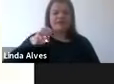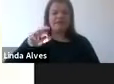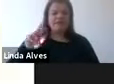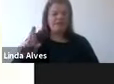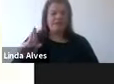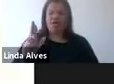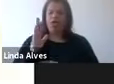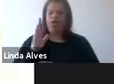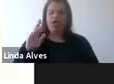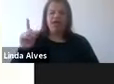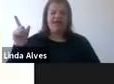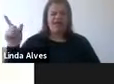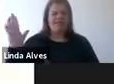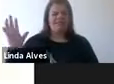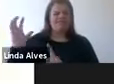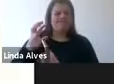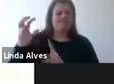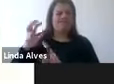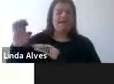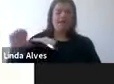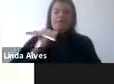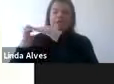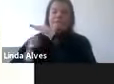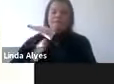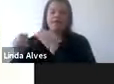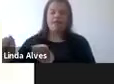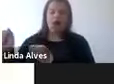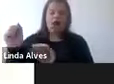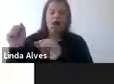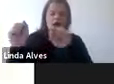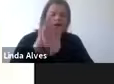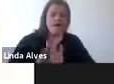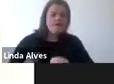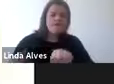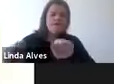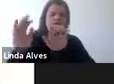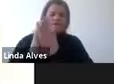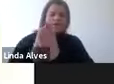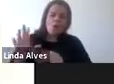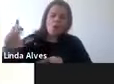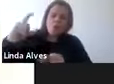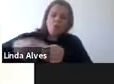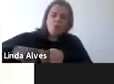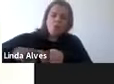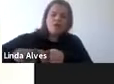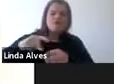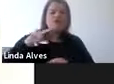completamente vinculado ao empresariado e acertado com o empresariado, entrou lá